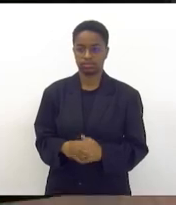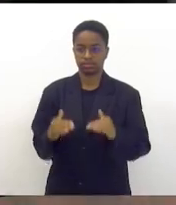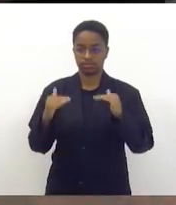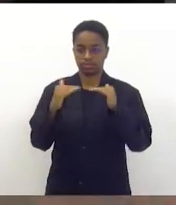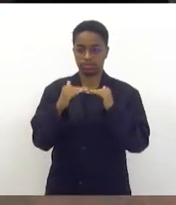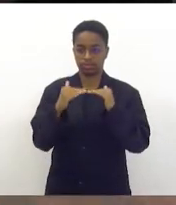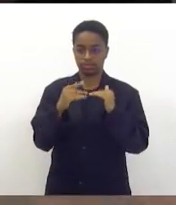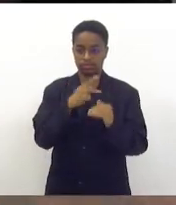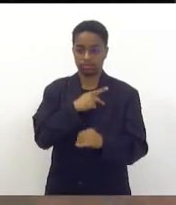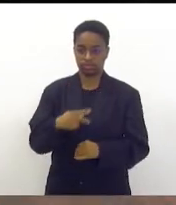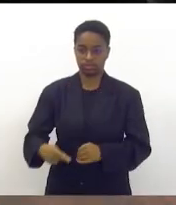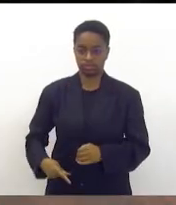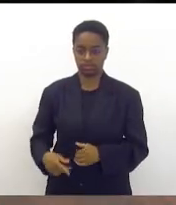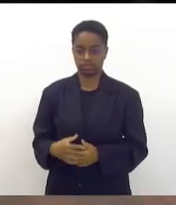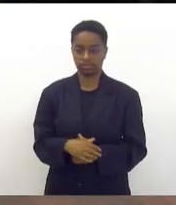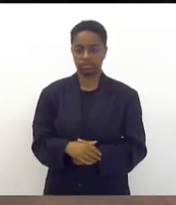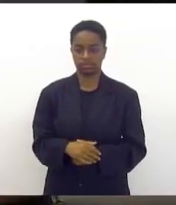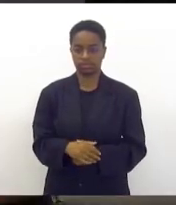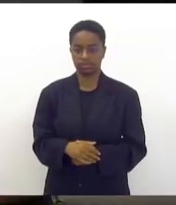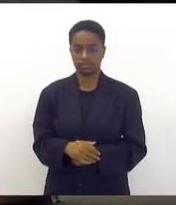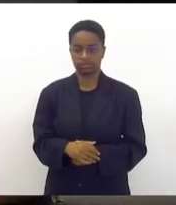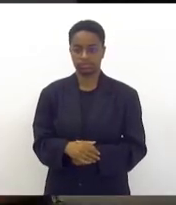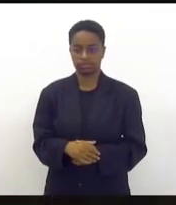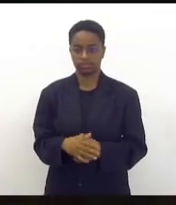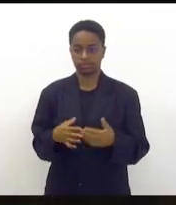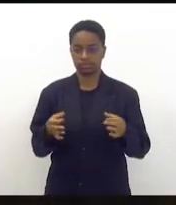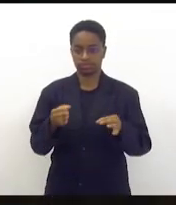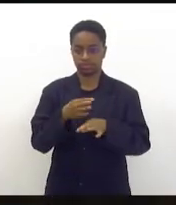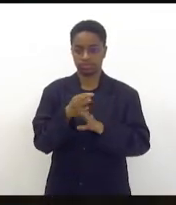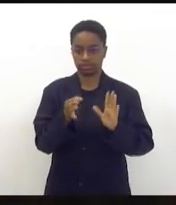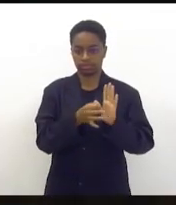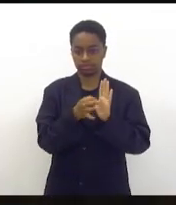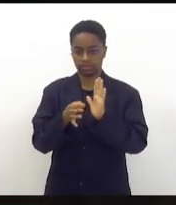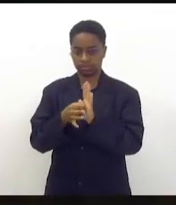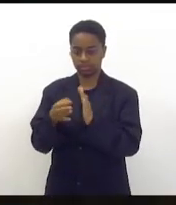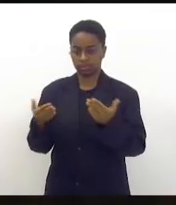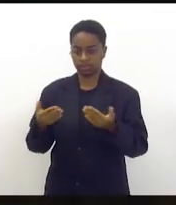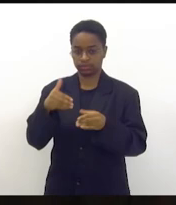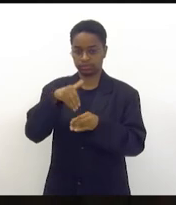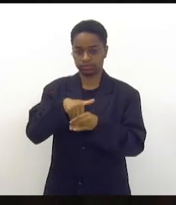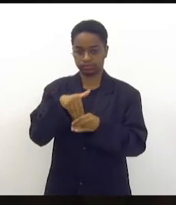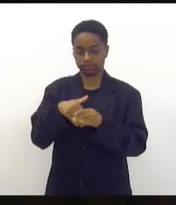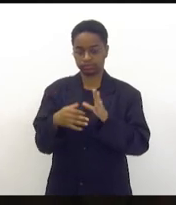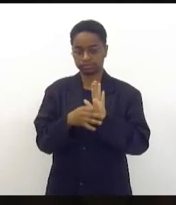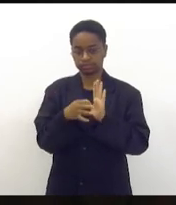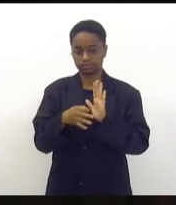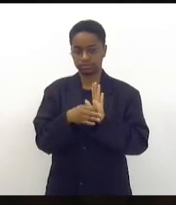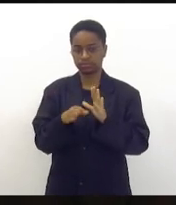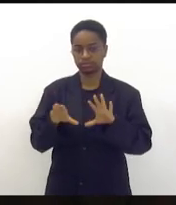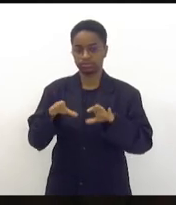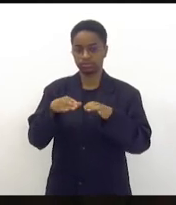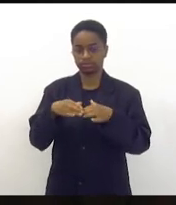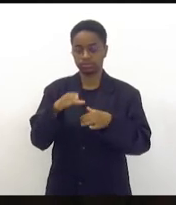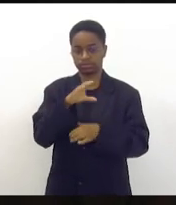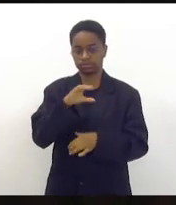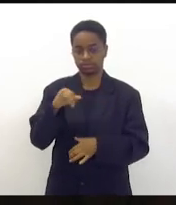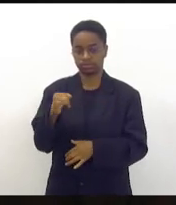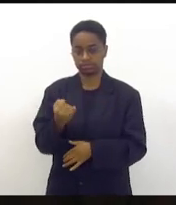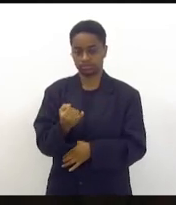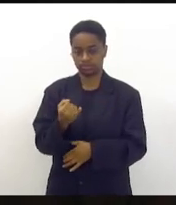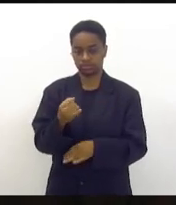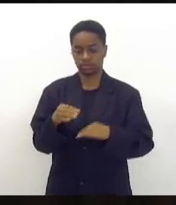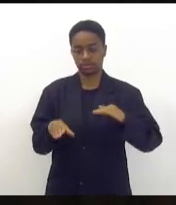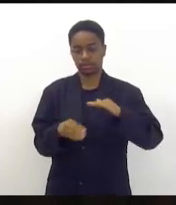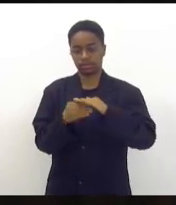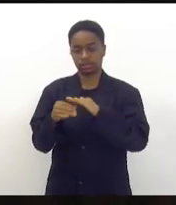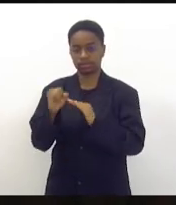Favorável, senhor presidente. Com os pareceres emitidos, em votação, parecer da Comissão de Constituição e Justiça, as emendas de